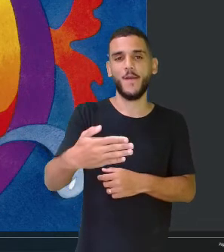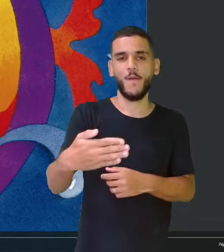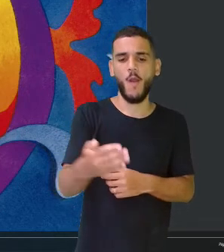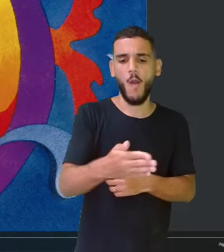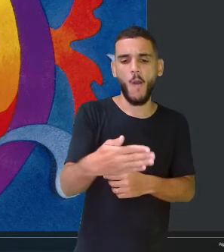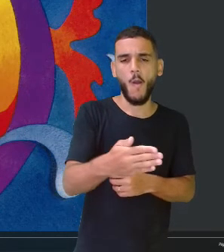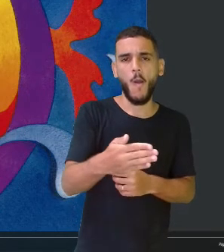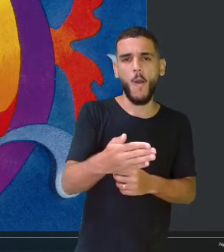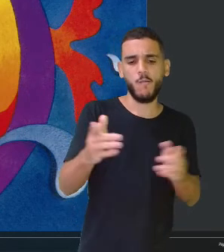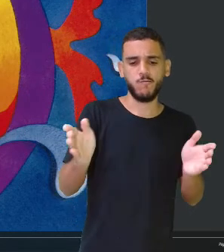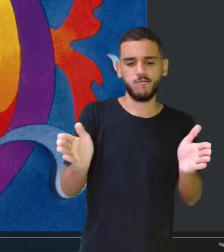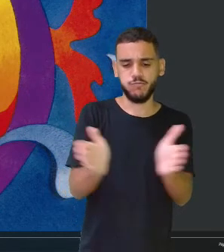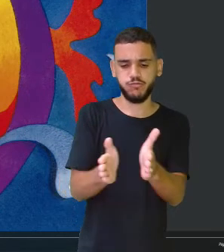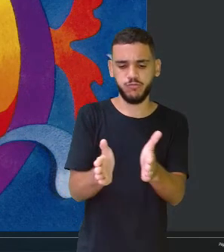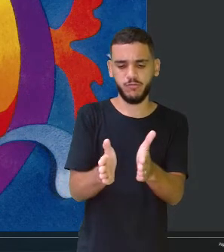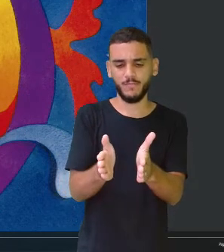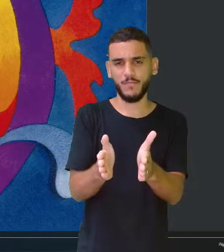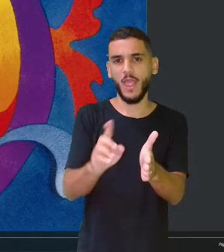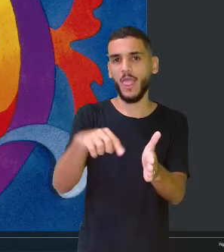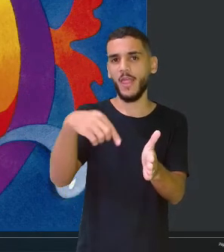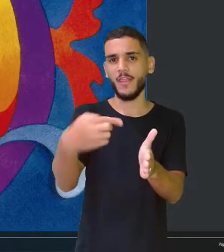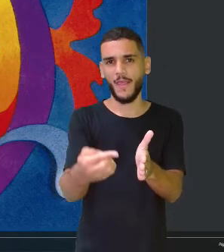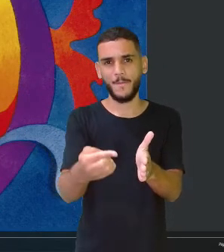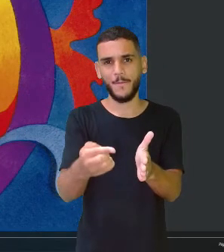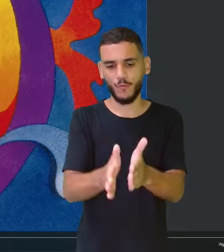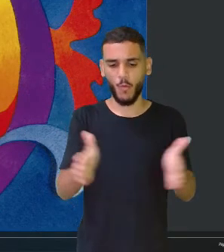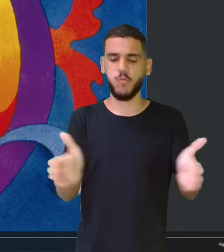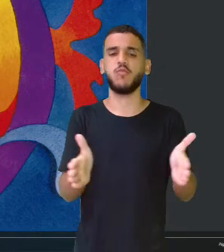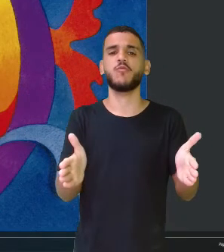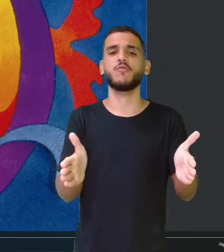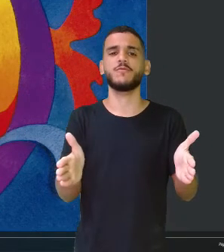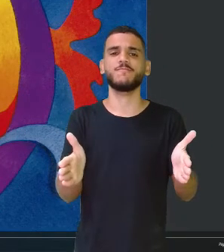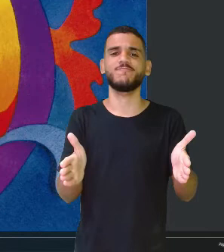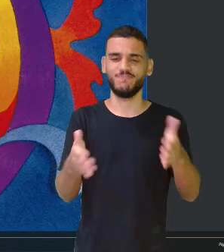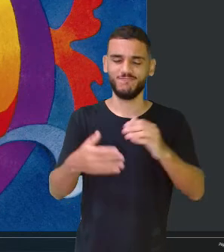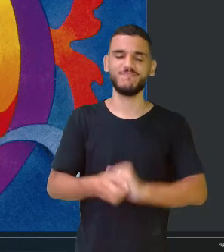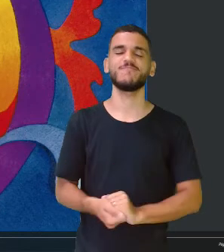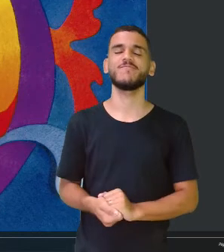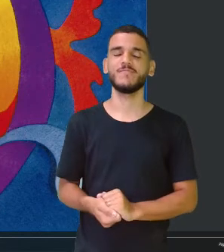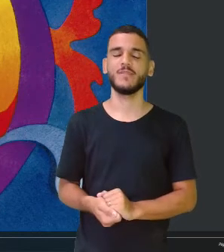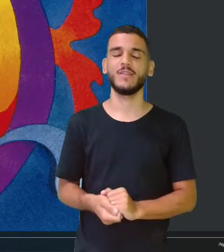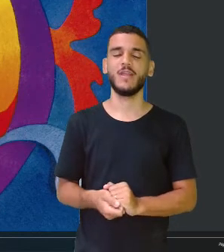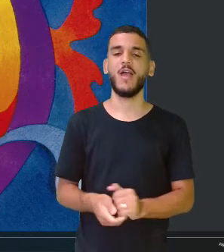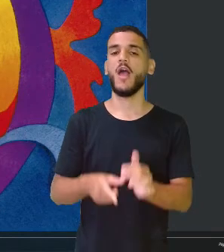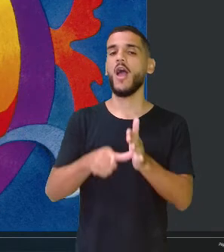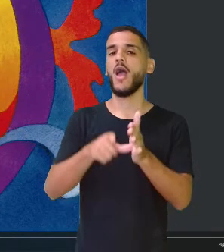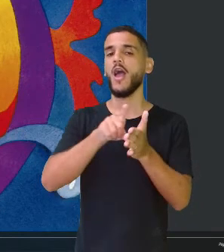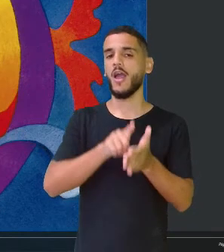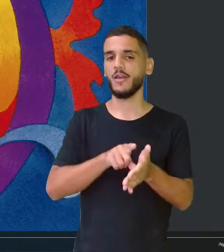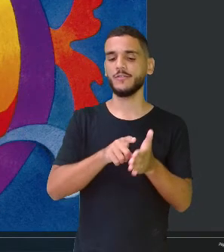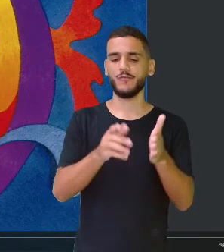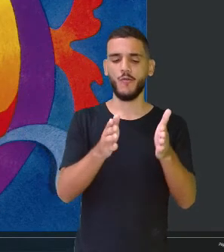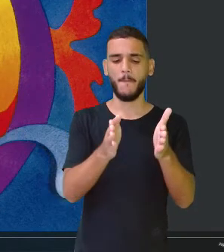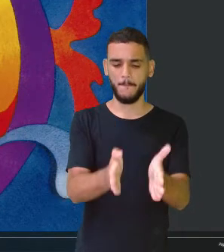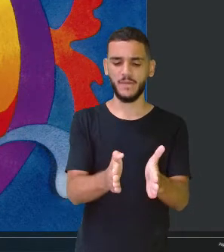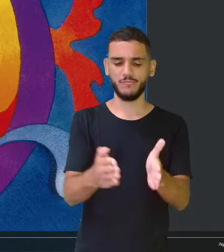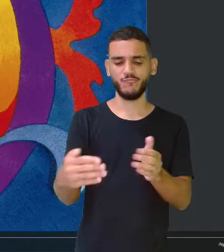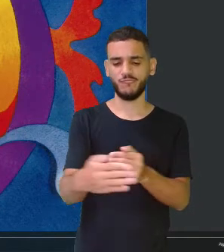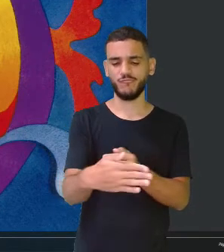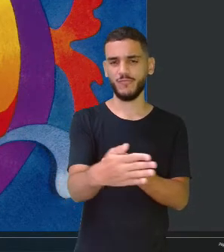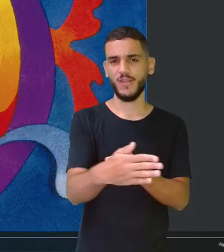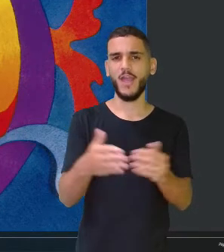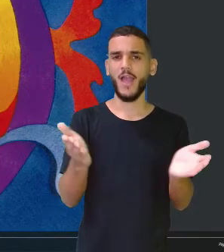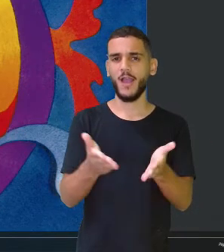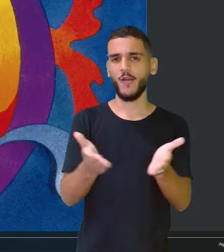e ele já se transformou em outra coisa. Antes ele era um peixinho e agora ele é